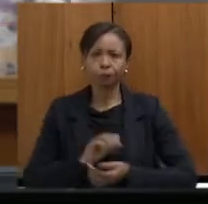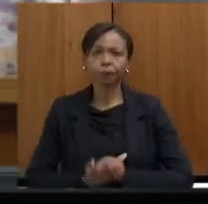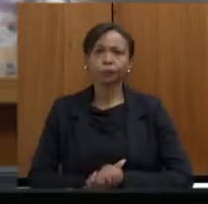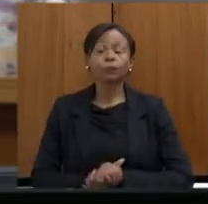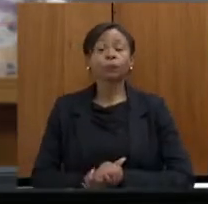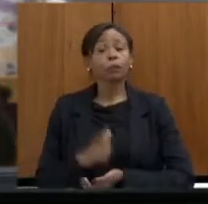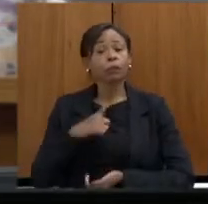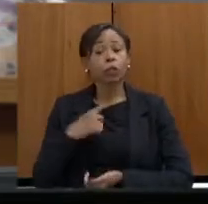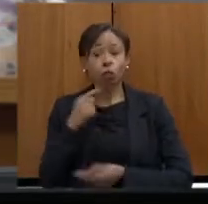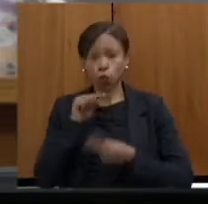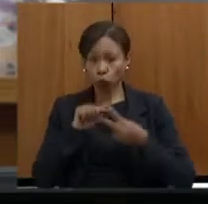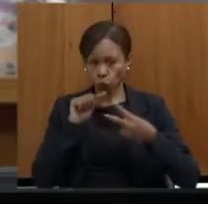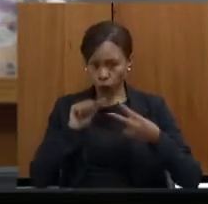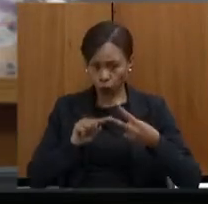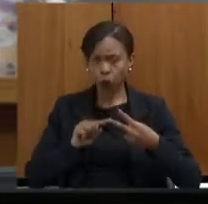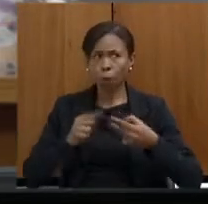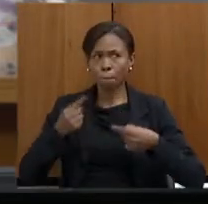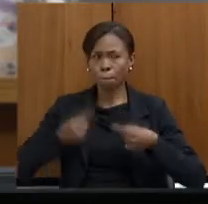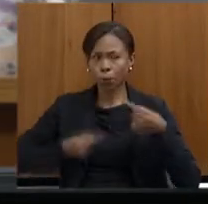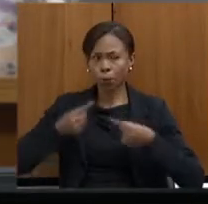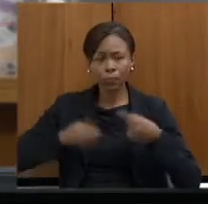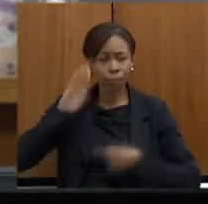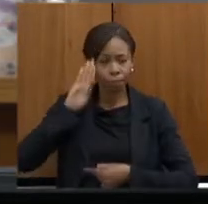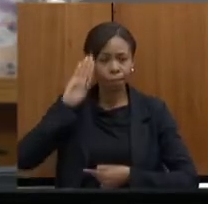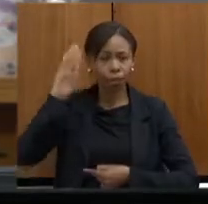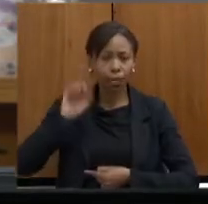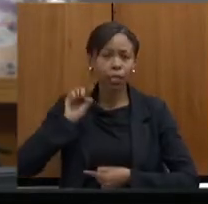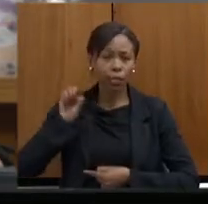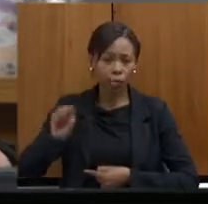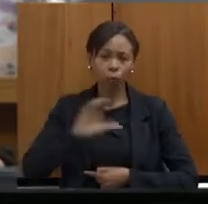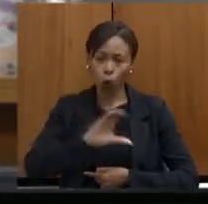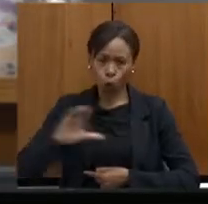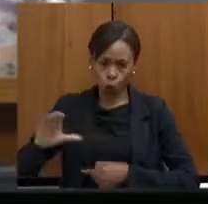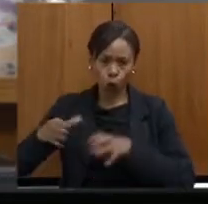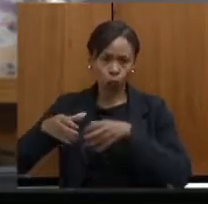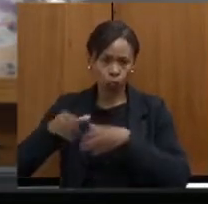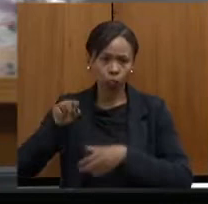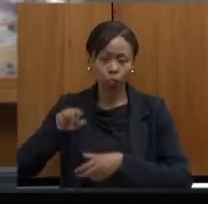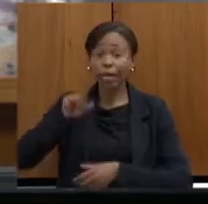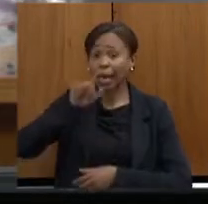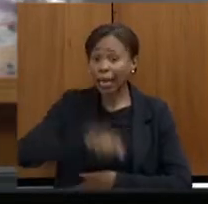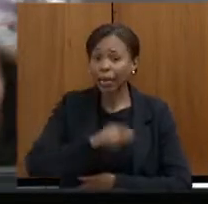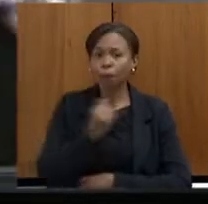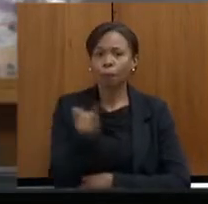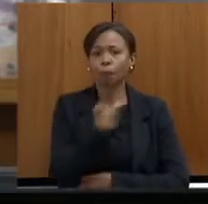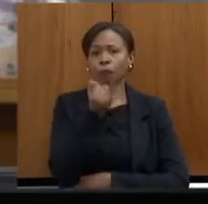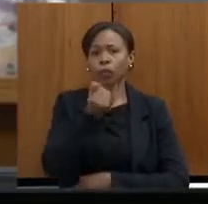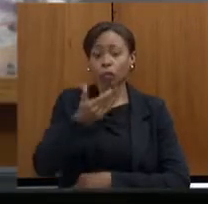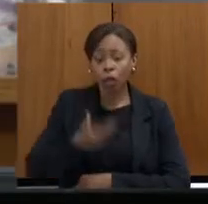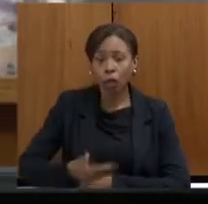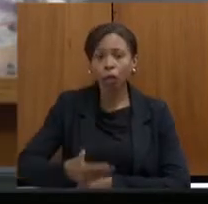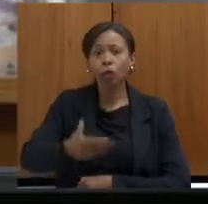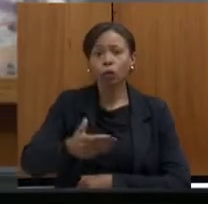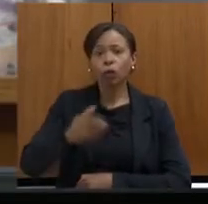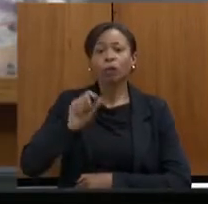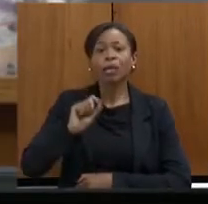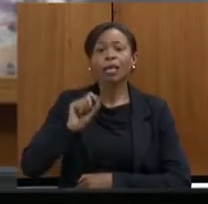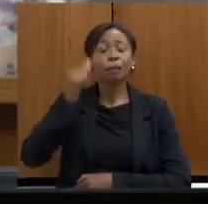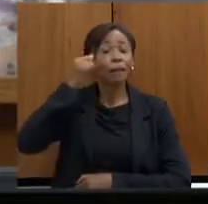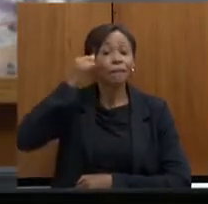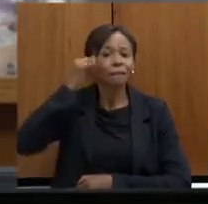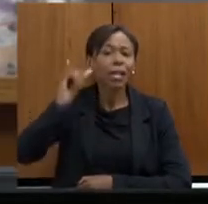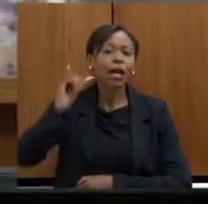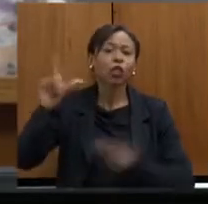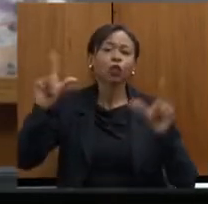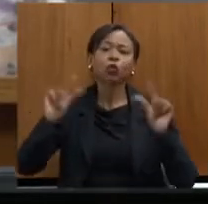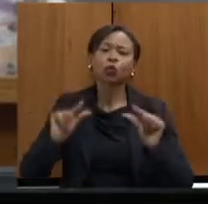duas políticas que são destaques hoje na coordenadoria, que elas vão ser muito importantes a partir de agora para orientar a diminuição da violência